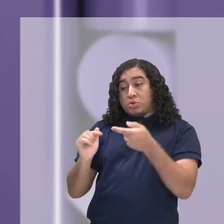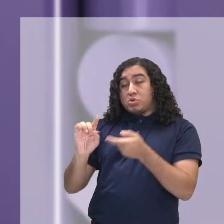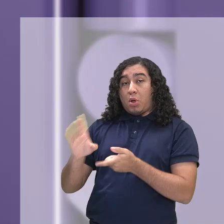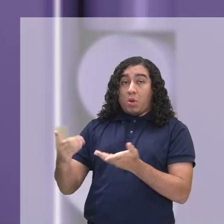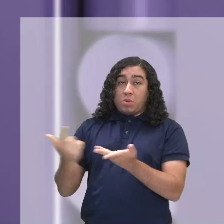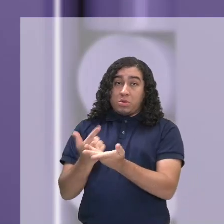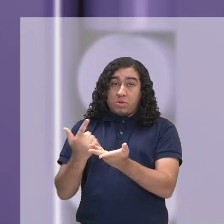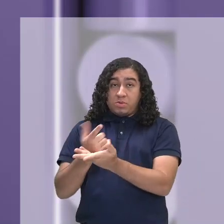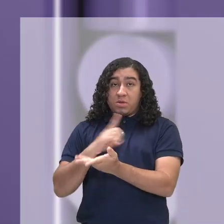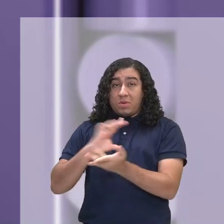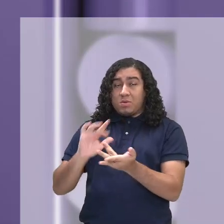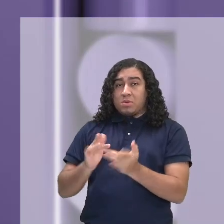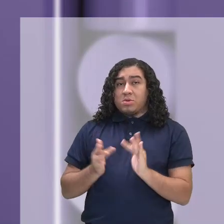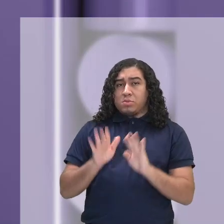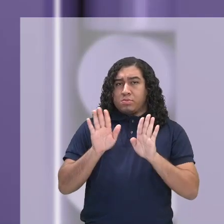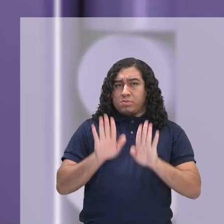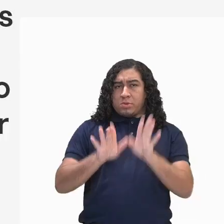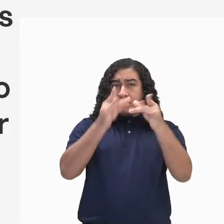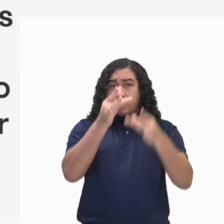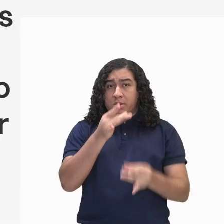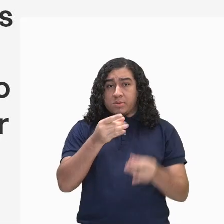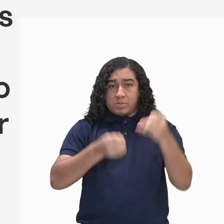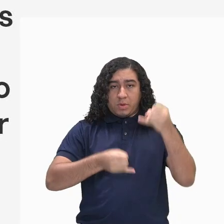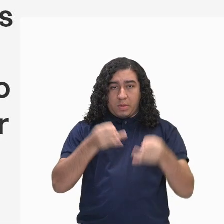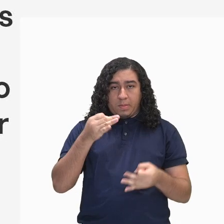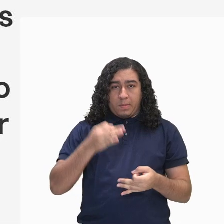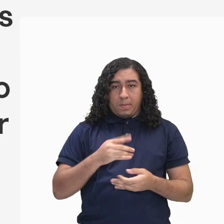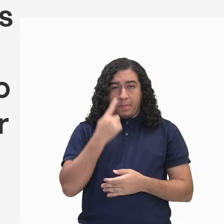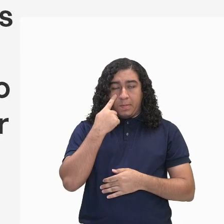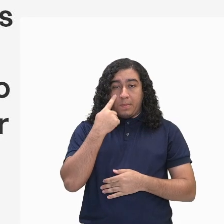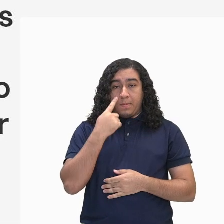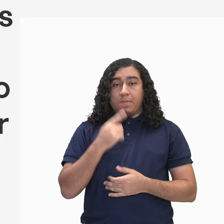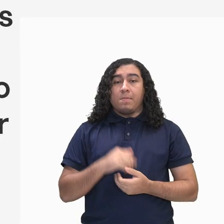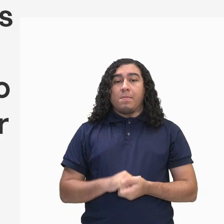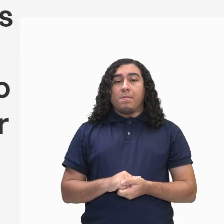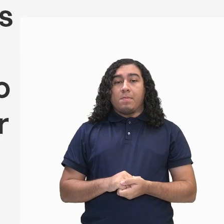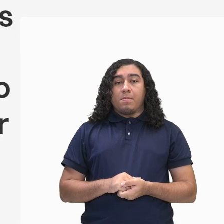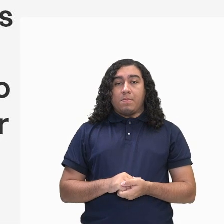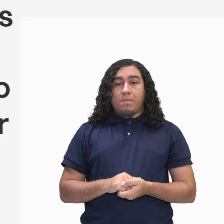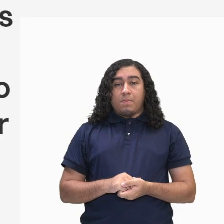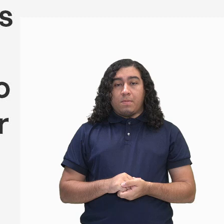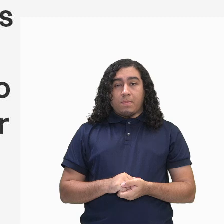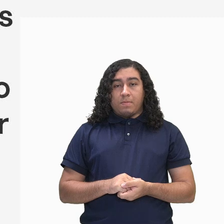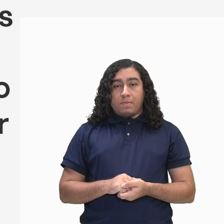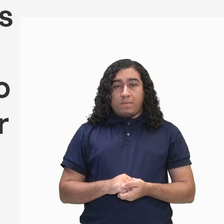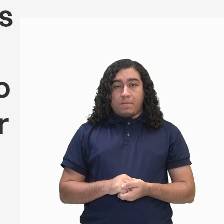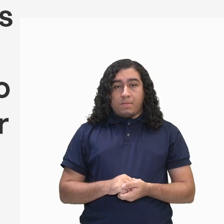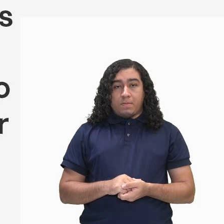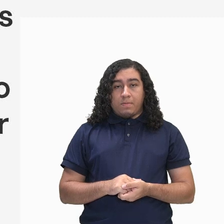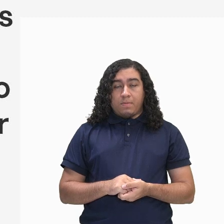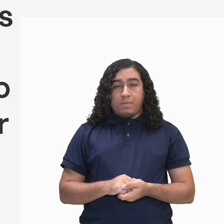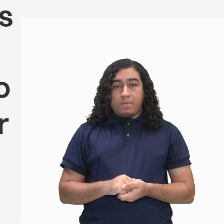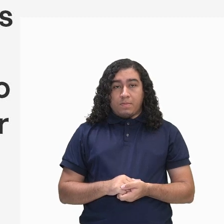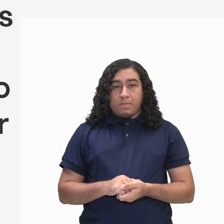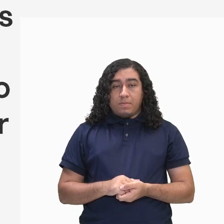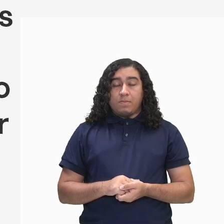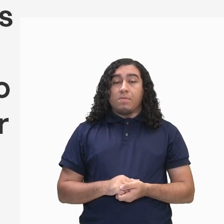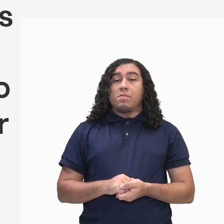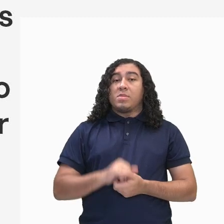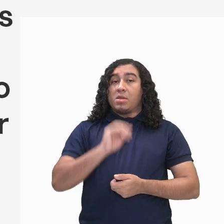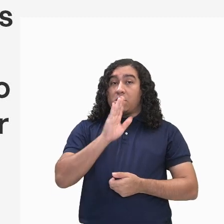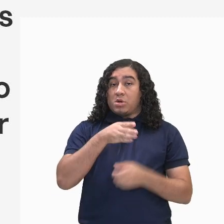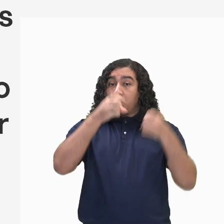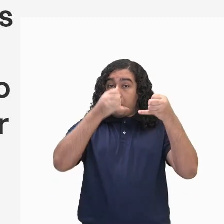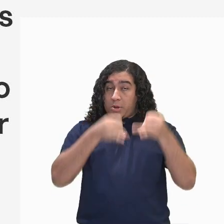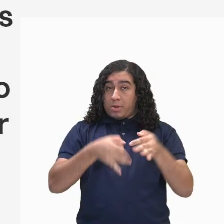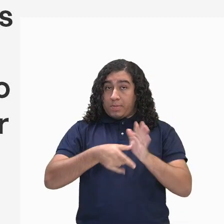religiosos. Vamos entender melhor isso na próxima cartela. Vamos lá. Como já foi falado, as escrituras sagradas